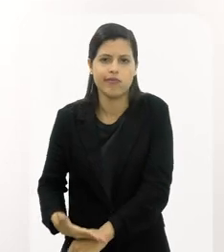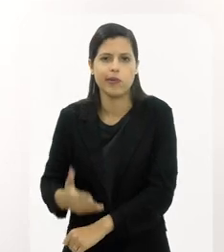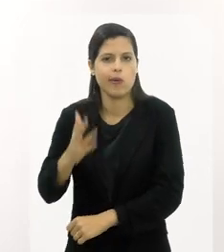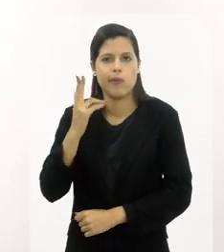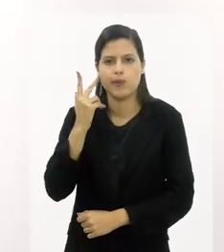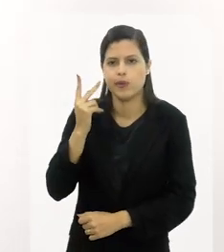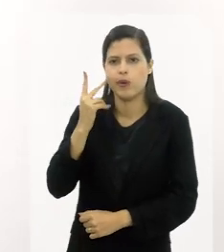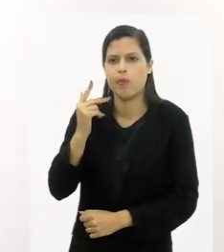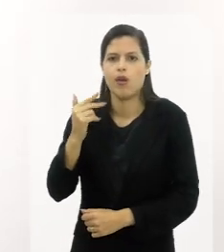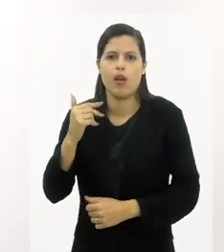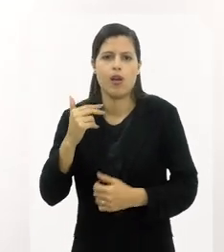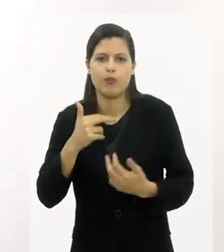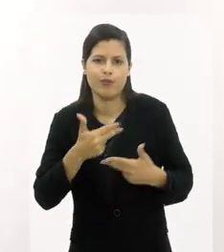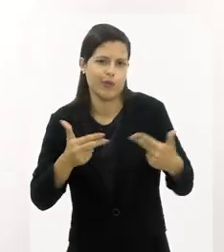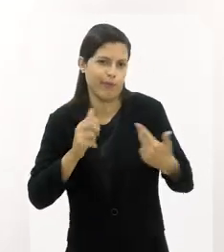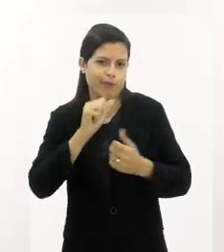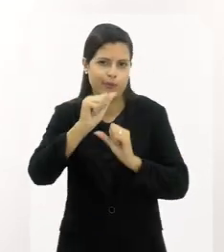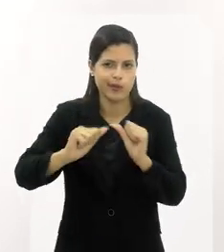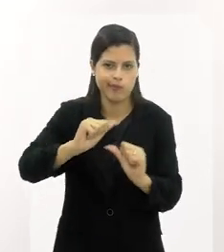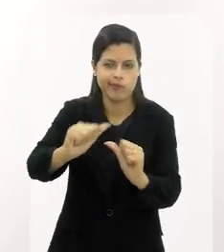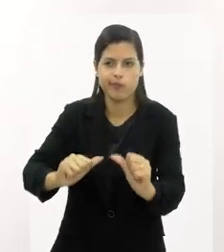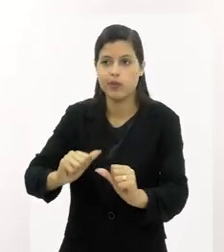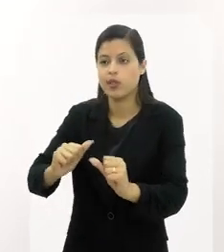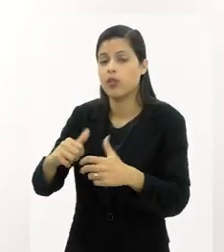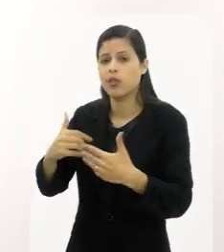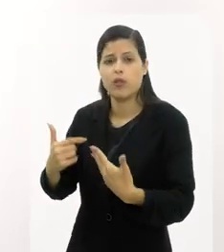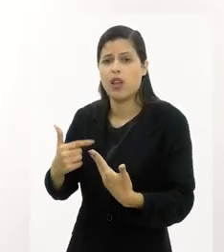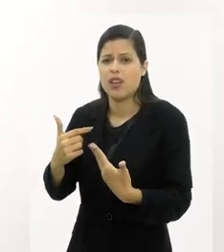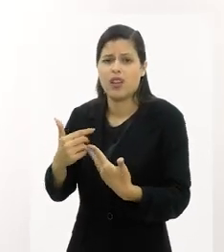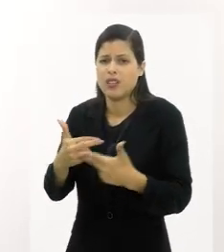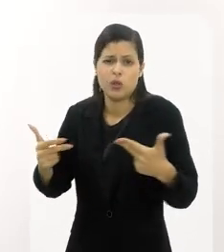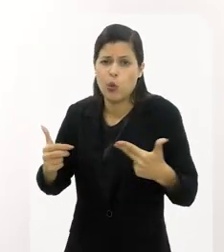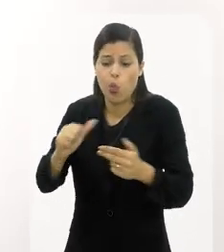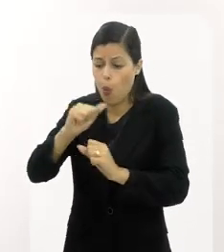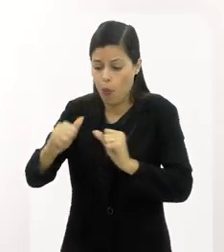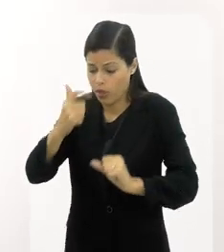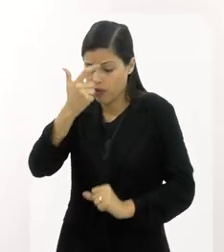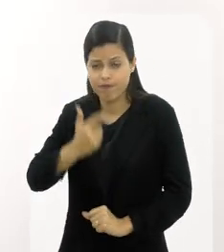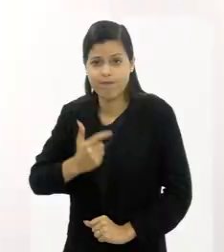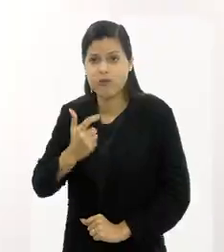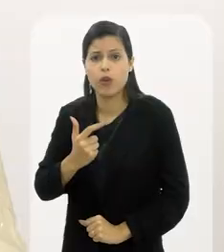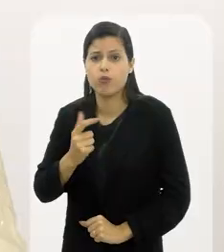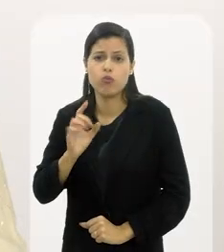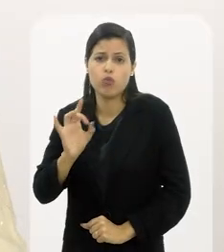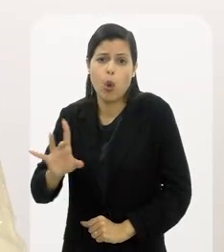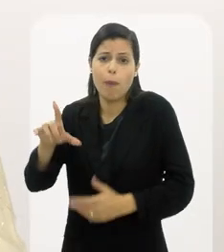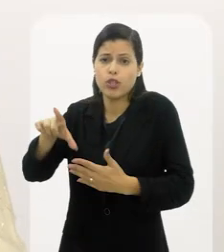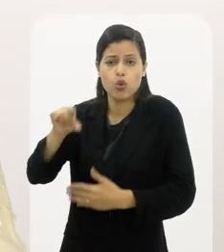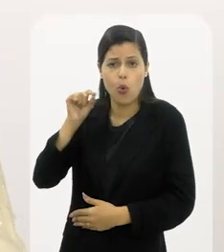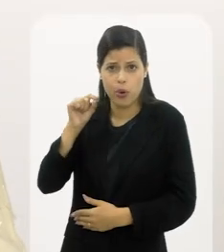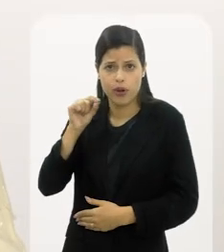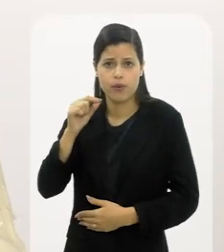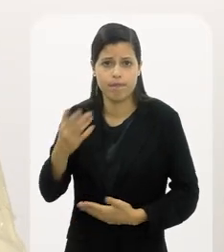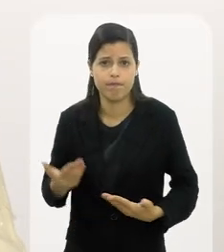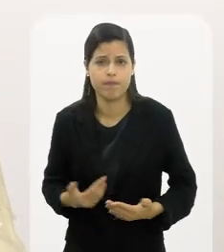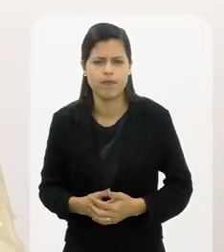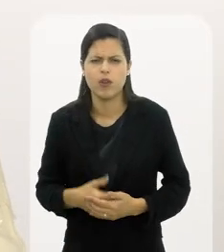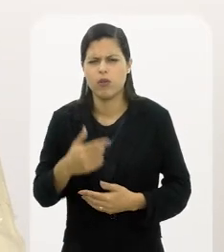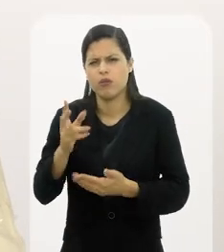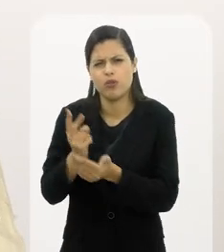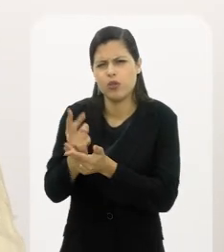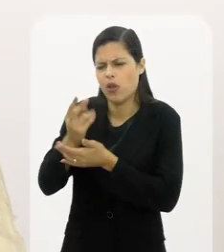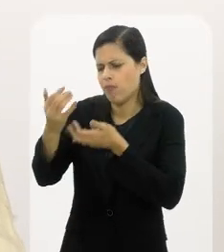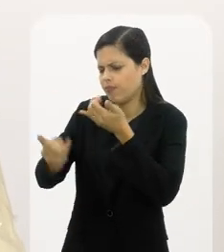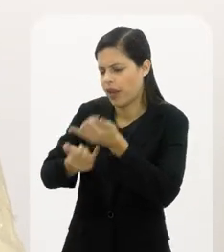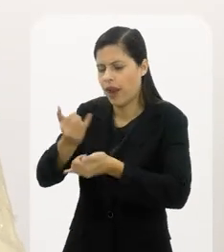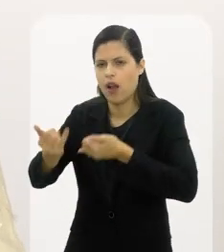depois vai indo e as coisas vão mudando. E ver que isso não muda a gente. Foi só uma opção, entendeu? Perfeito.